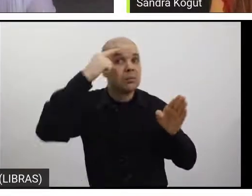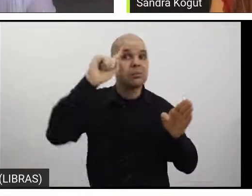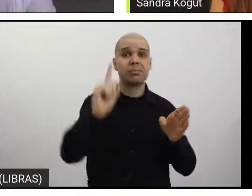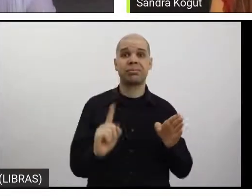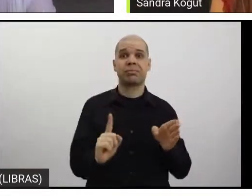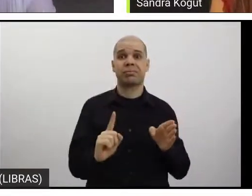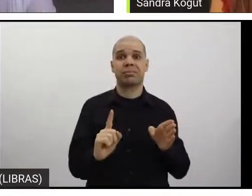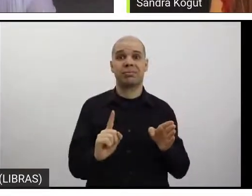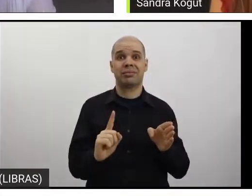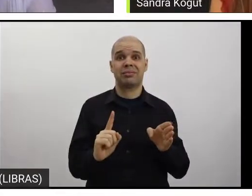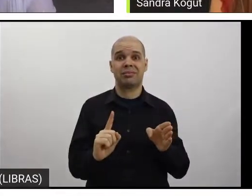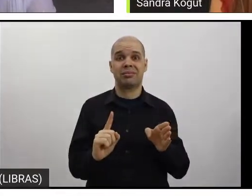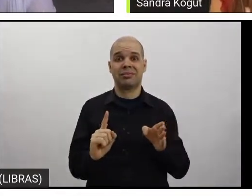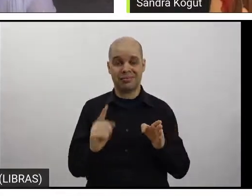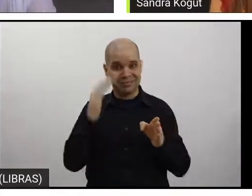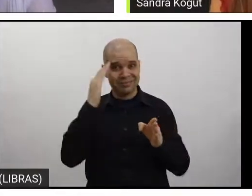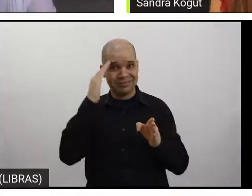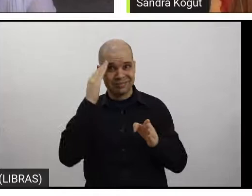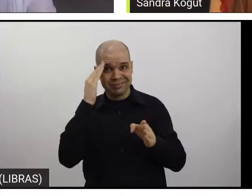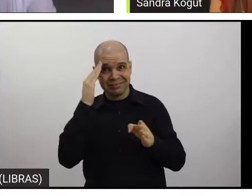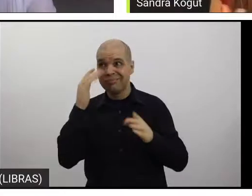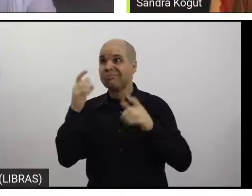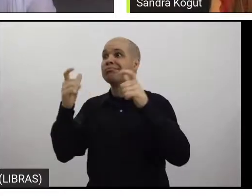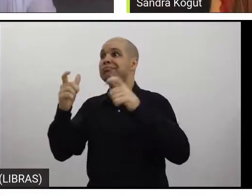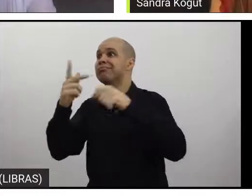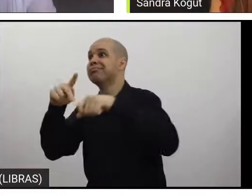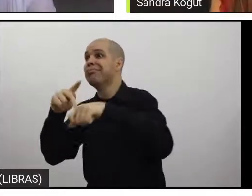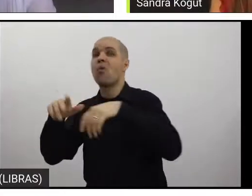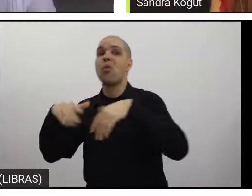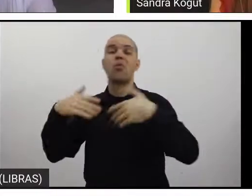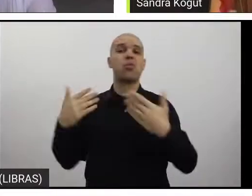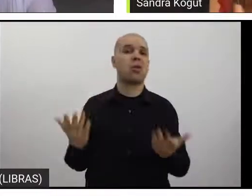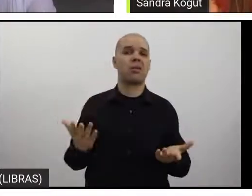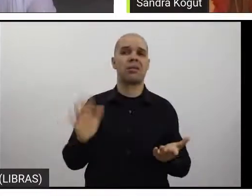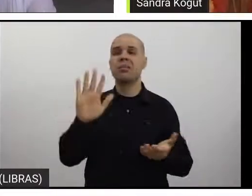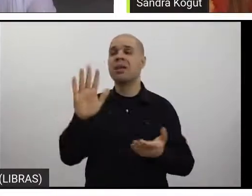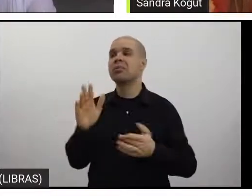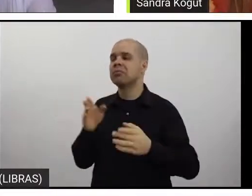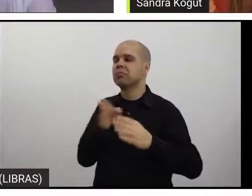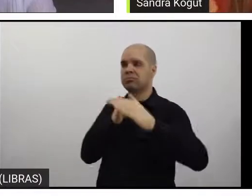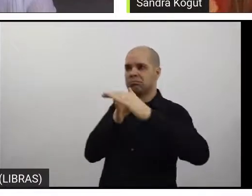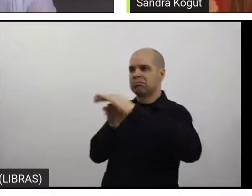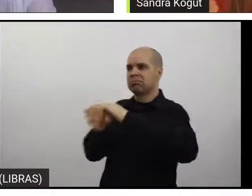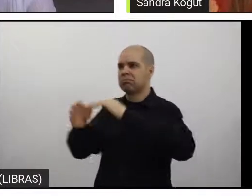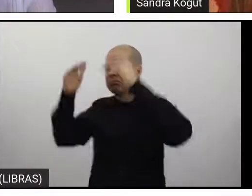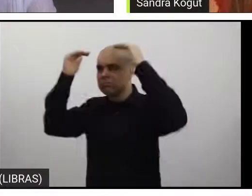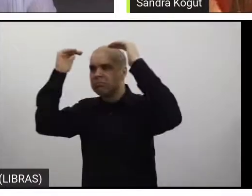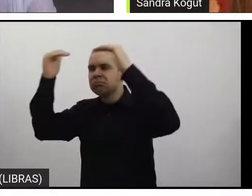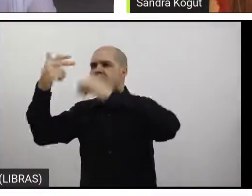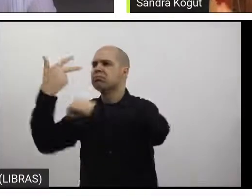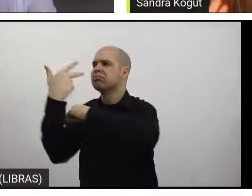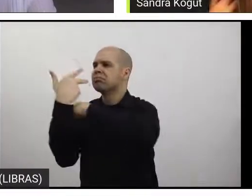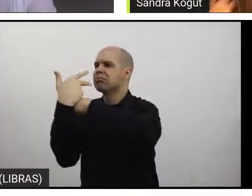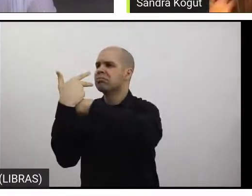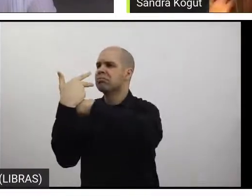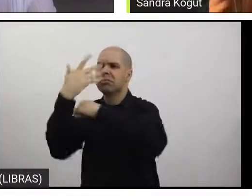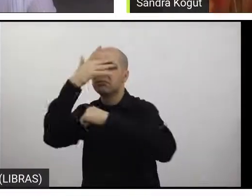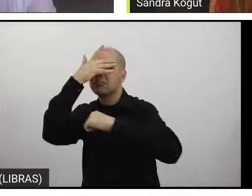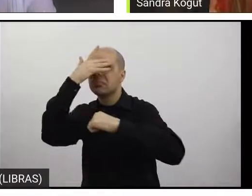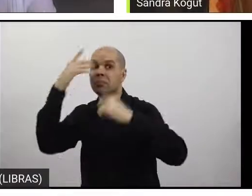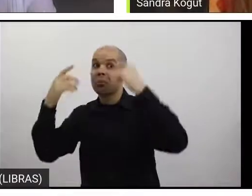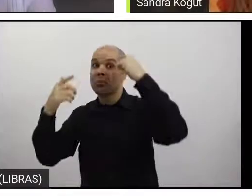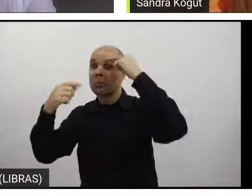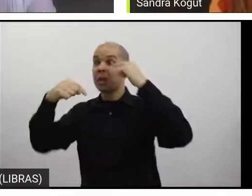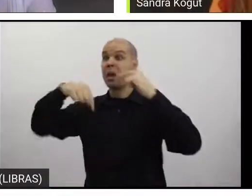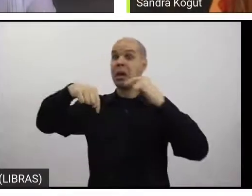do contexto. E quando a pessoa está fora de contexto, o que ela é? O que ela é que é ela e que